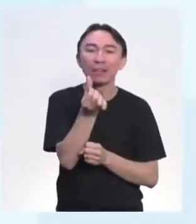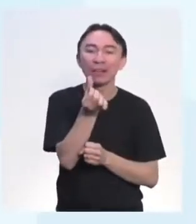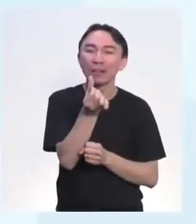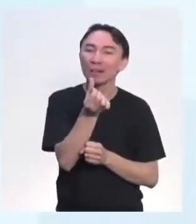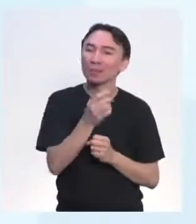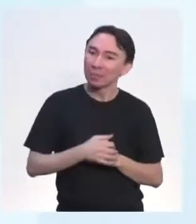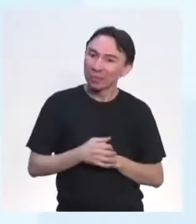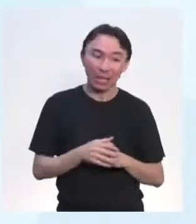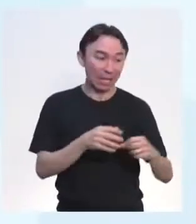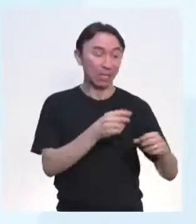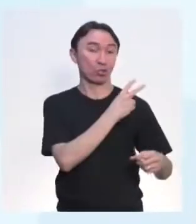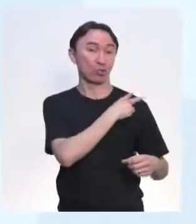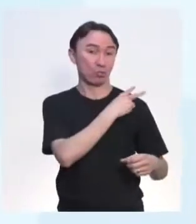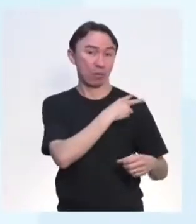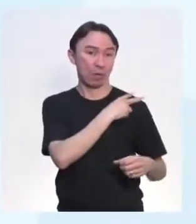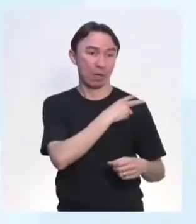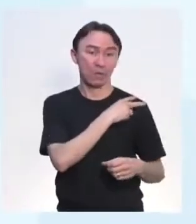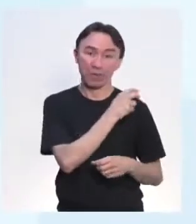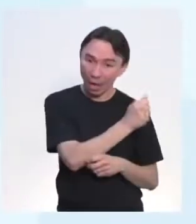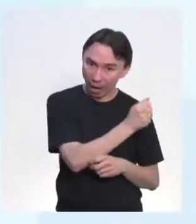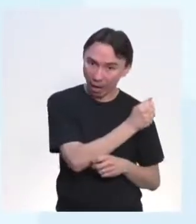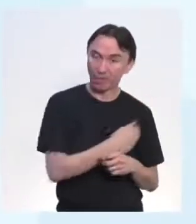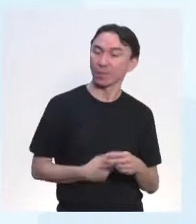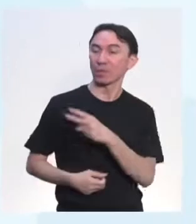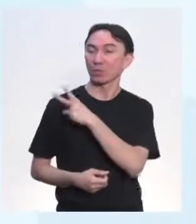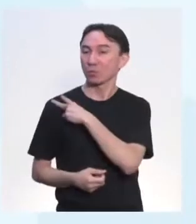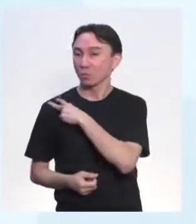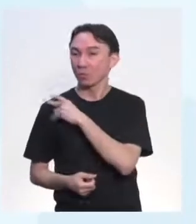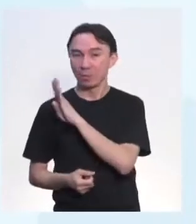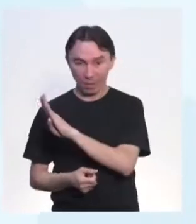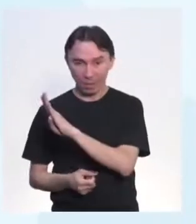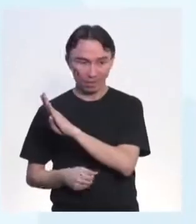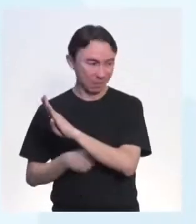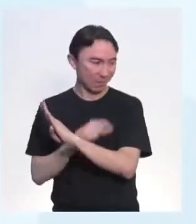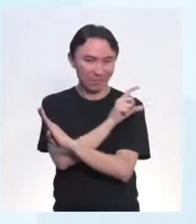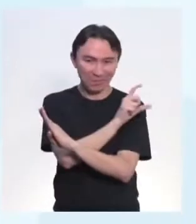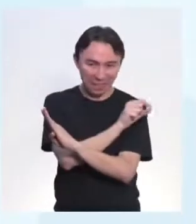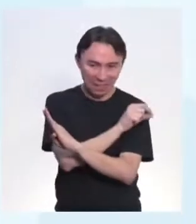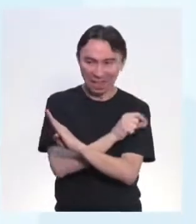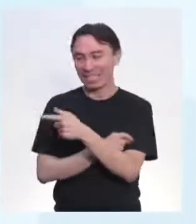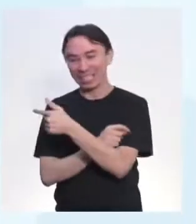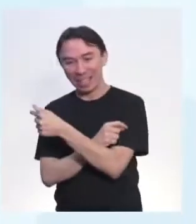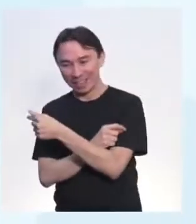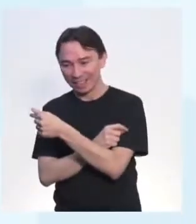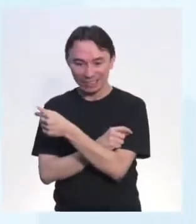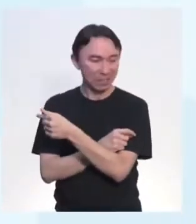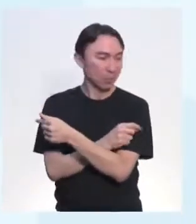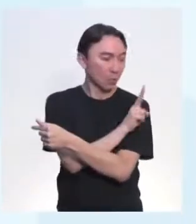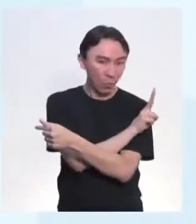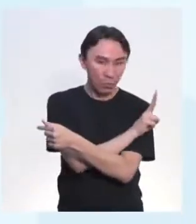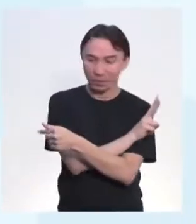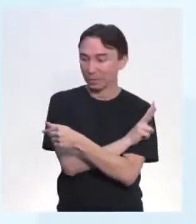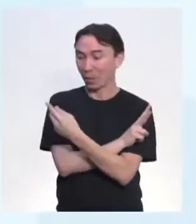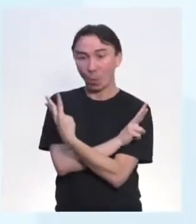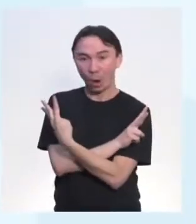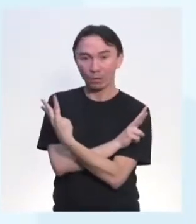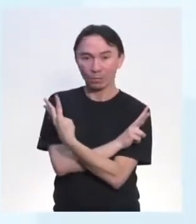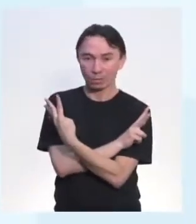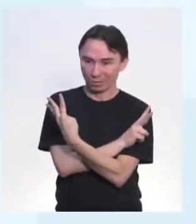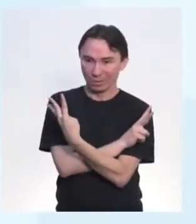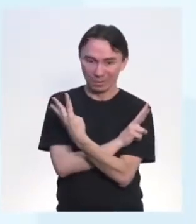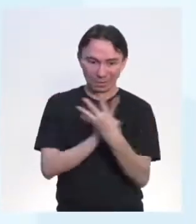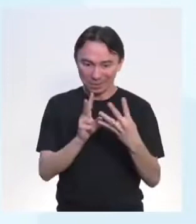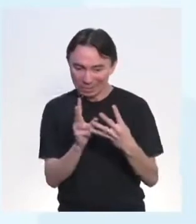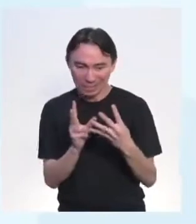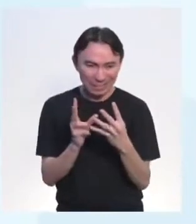os 10 e 4 alunos entre os 7 da segunda B. Será que você entendeu,